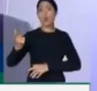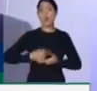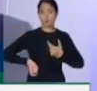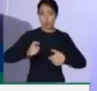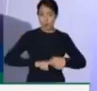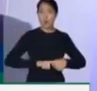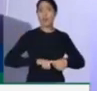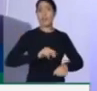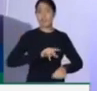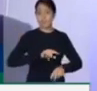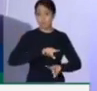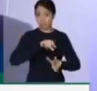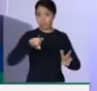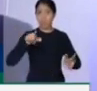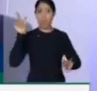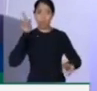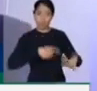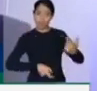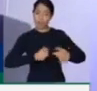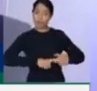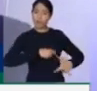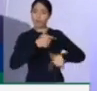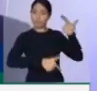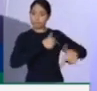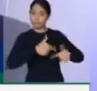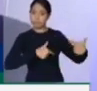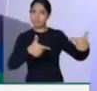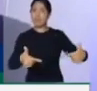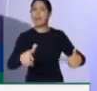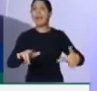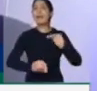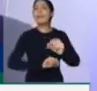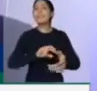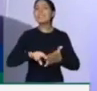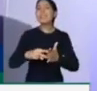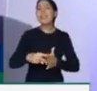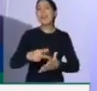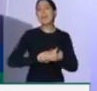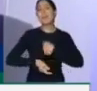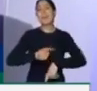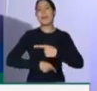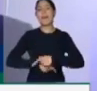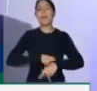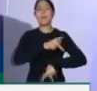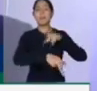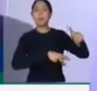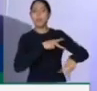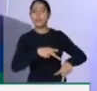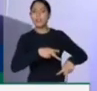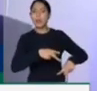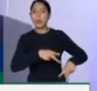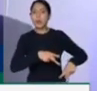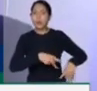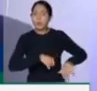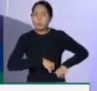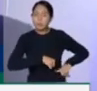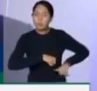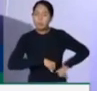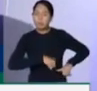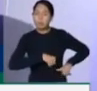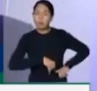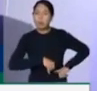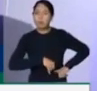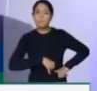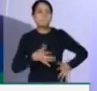É o mercado quem dita as normas, ao invés de ditar as normas os atingidos. É uma vergonha para o nosso